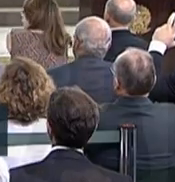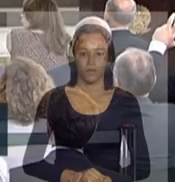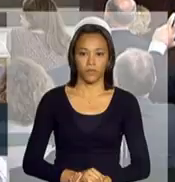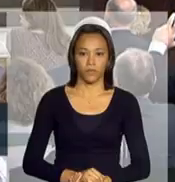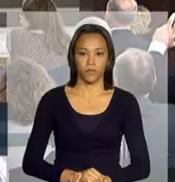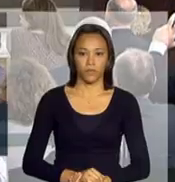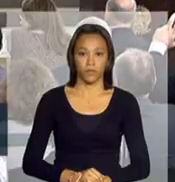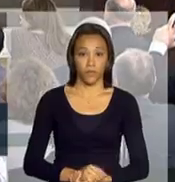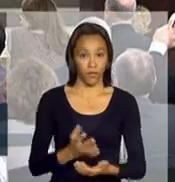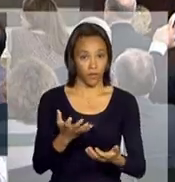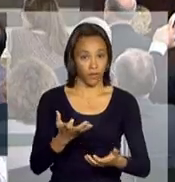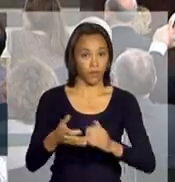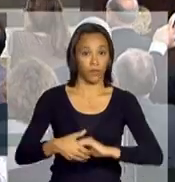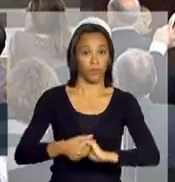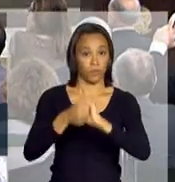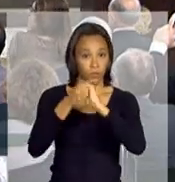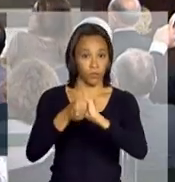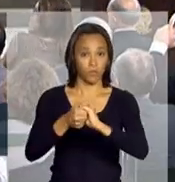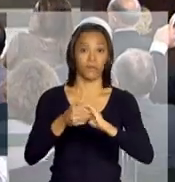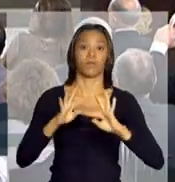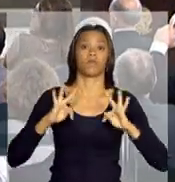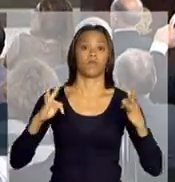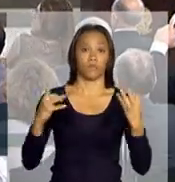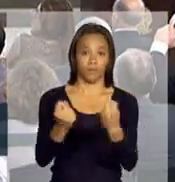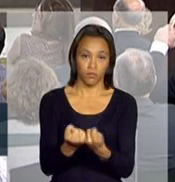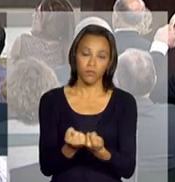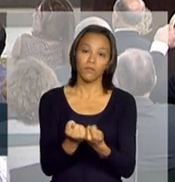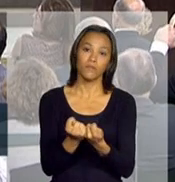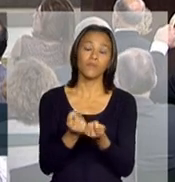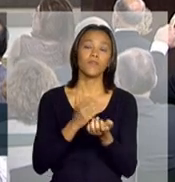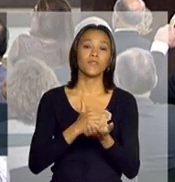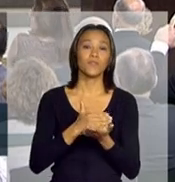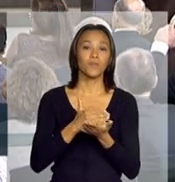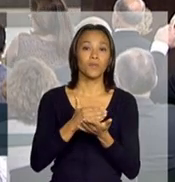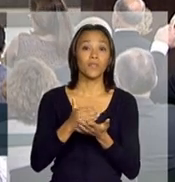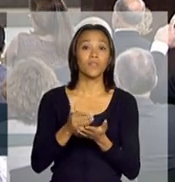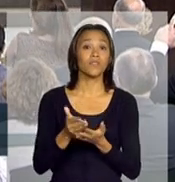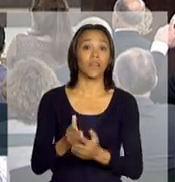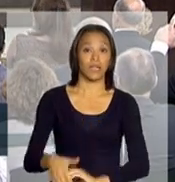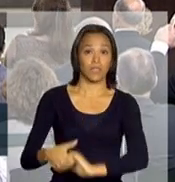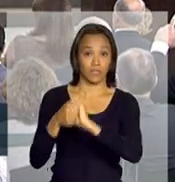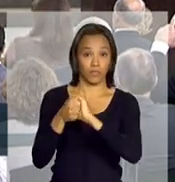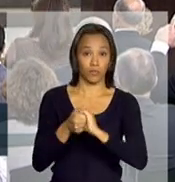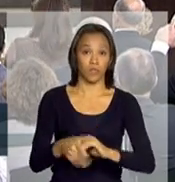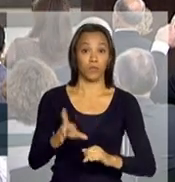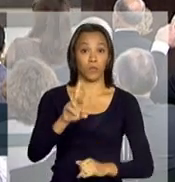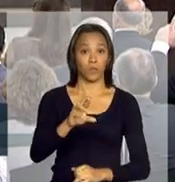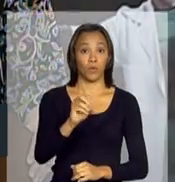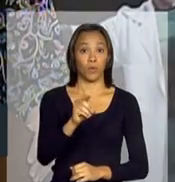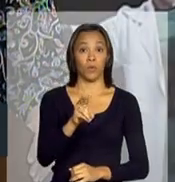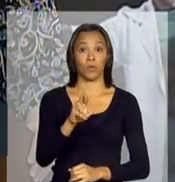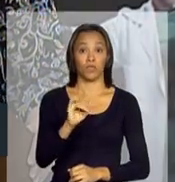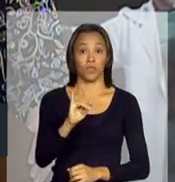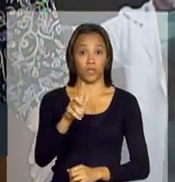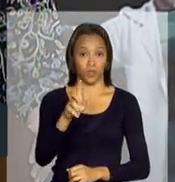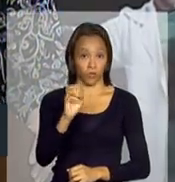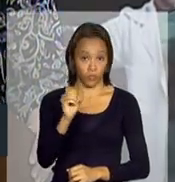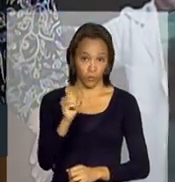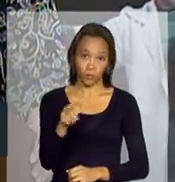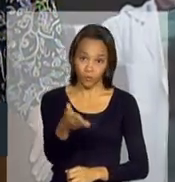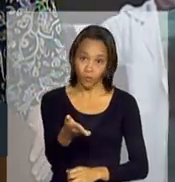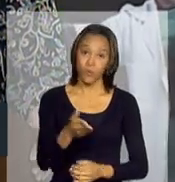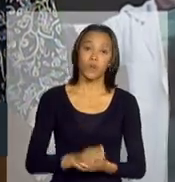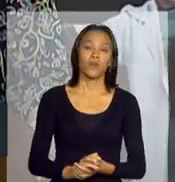eu queria cumprimentar a todos e começar saudando Rodrigo Gonçalves Dias por